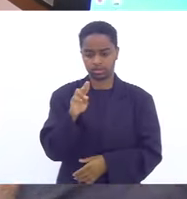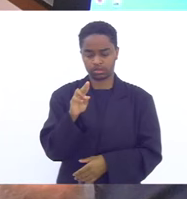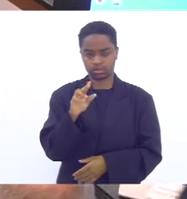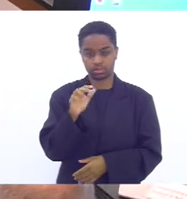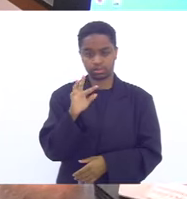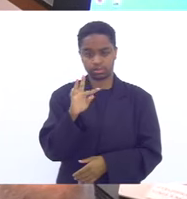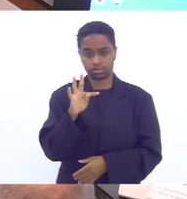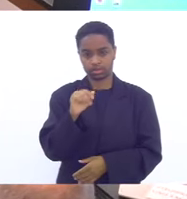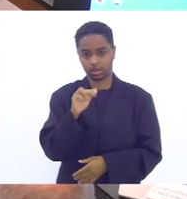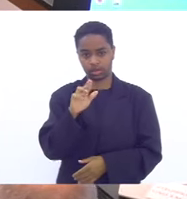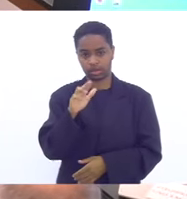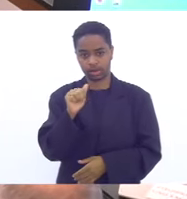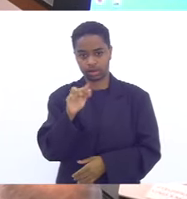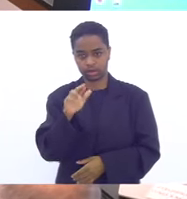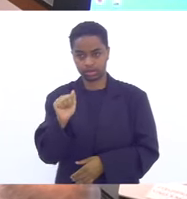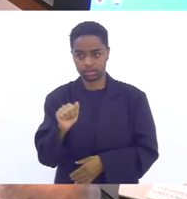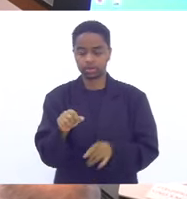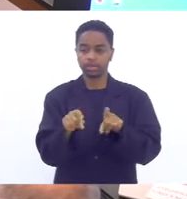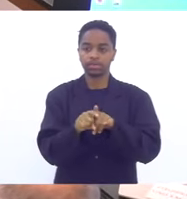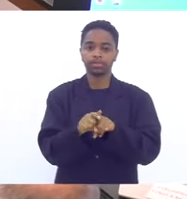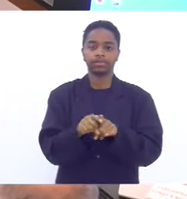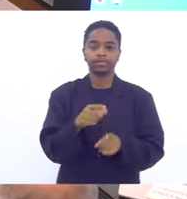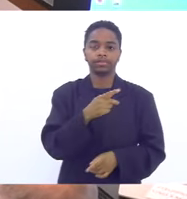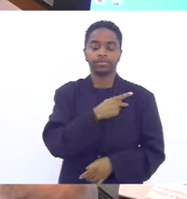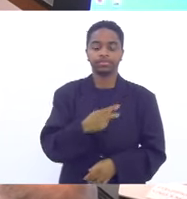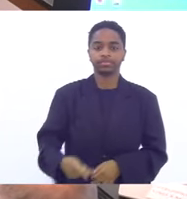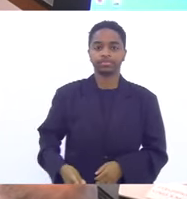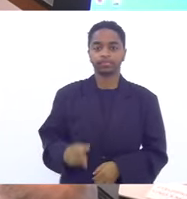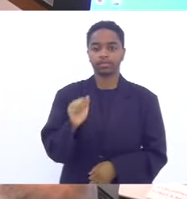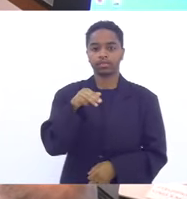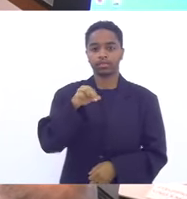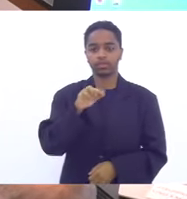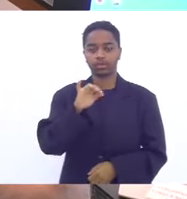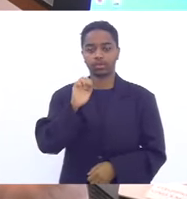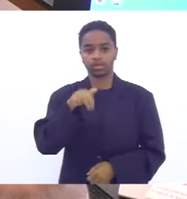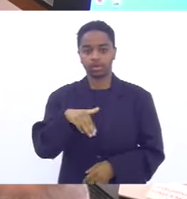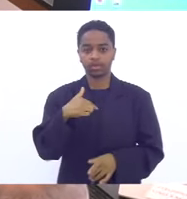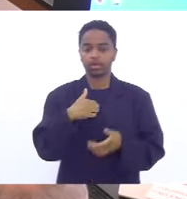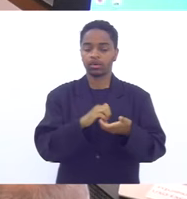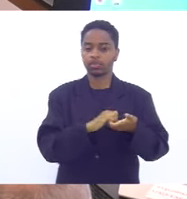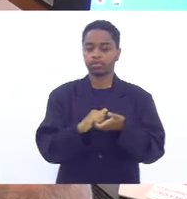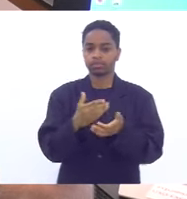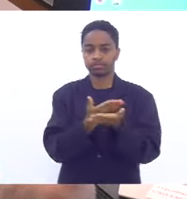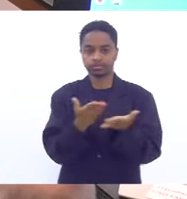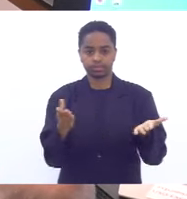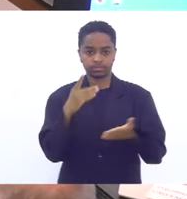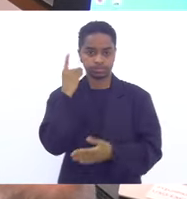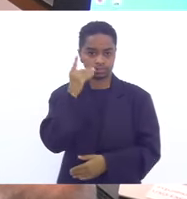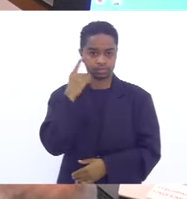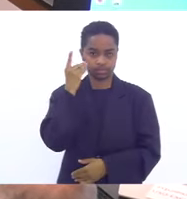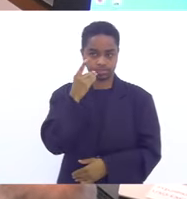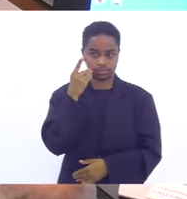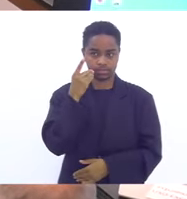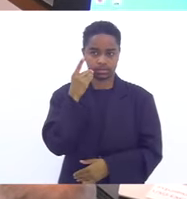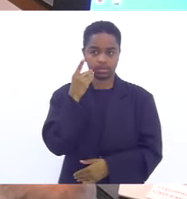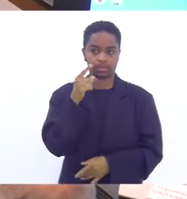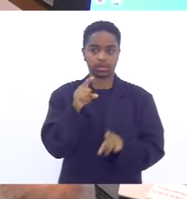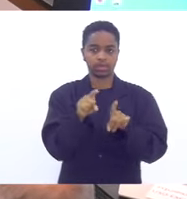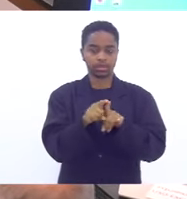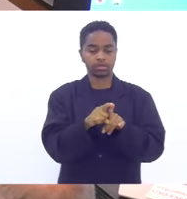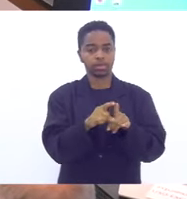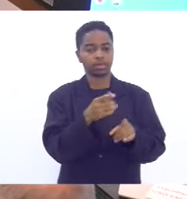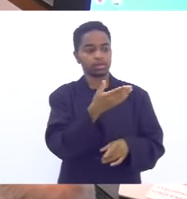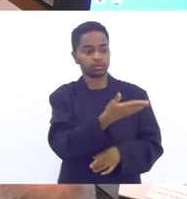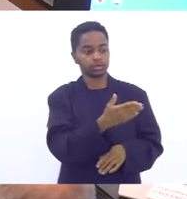Presidente Rodrigo Amorim, falar da minha satisfação de poder estar aqui, cumprimentar todos os deputados, o pessoal aí das